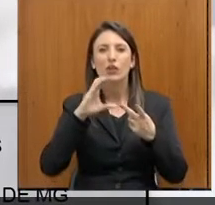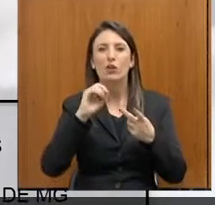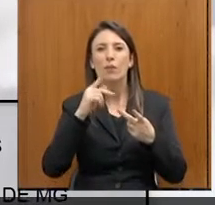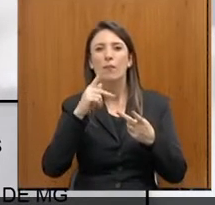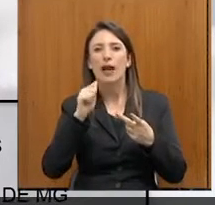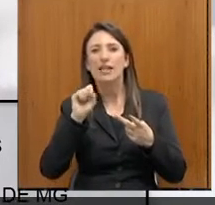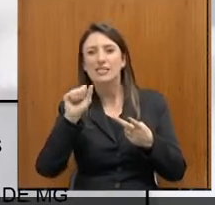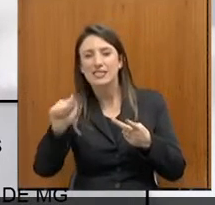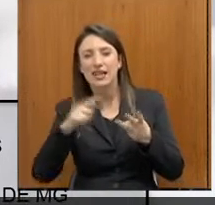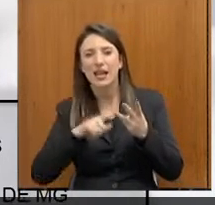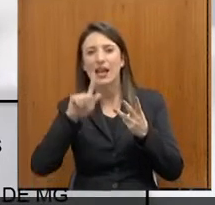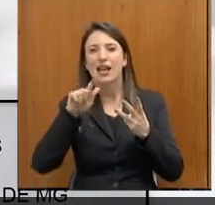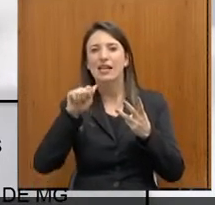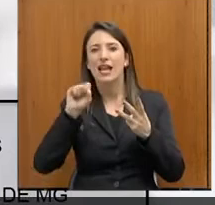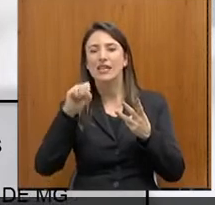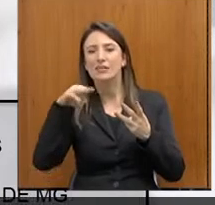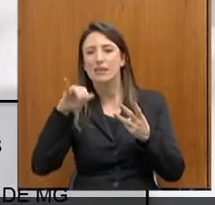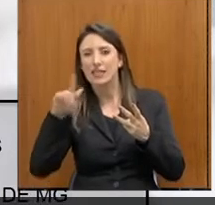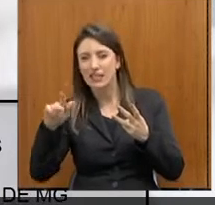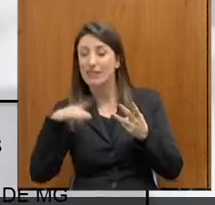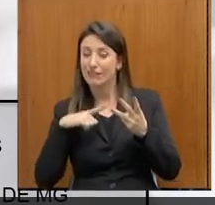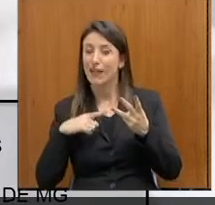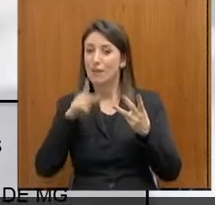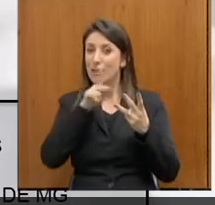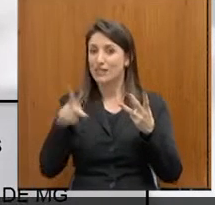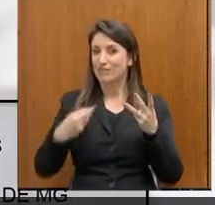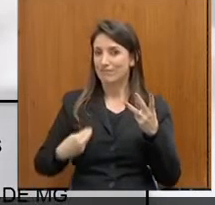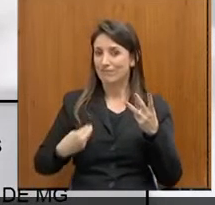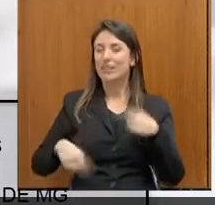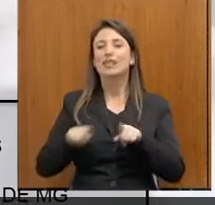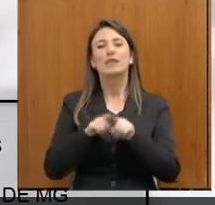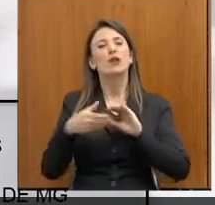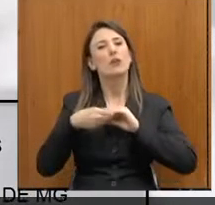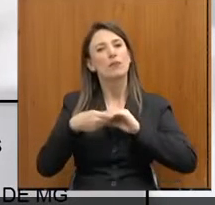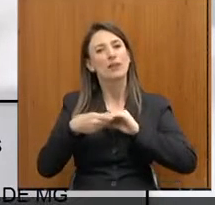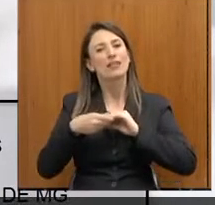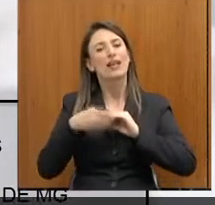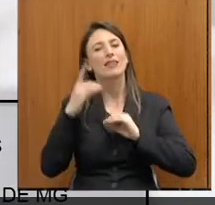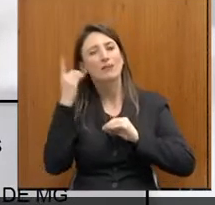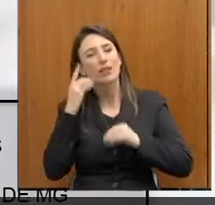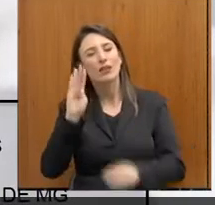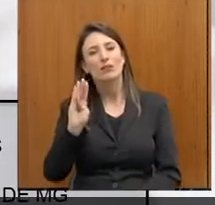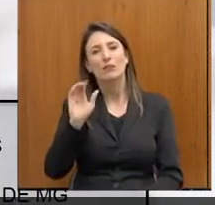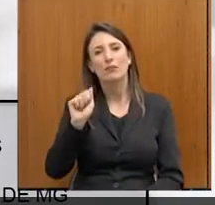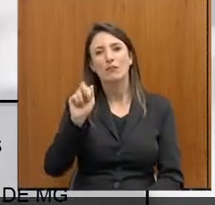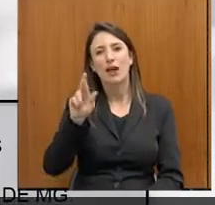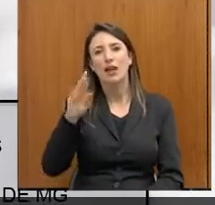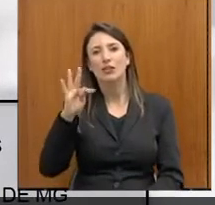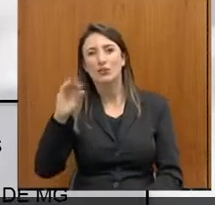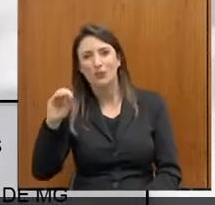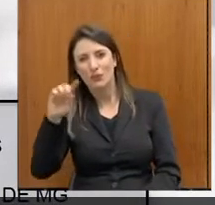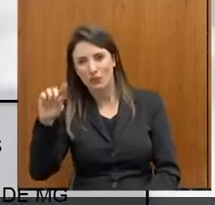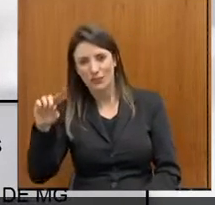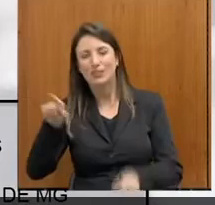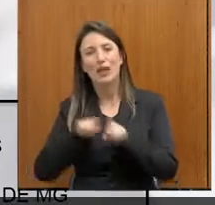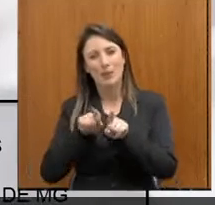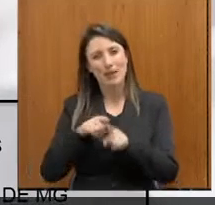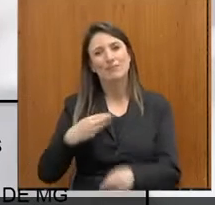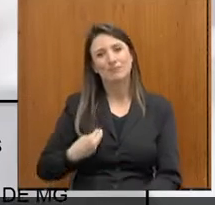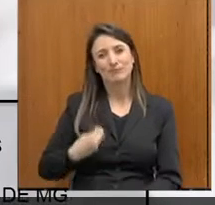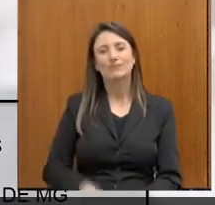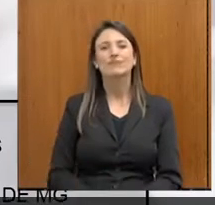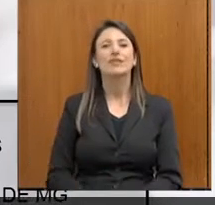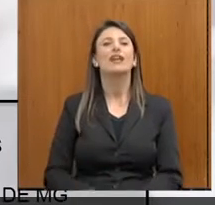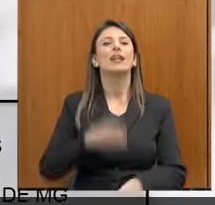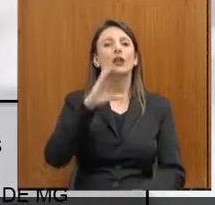a qual Presidente está aqui o pé também nosso Deputado Pastor tá aí também mas Bastou a